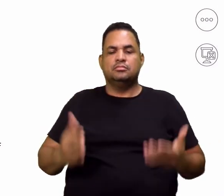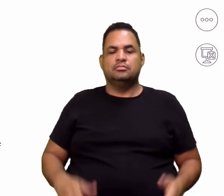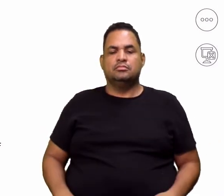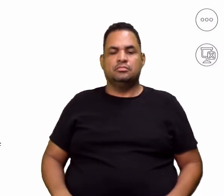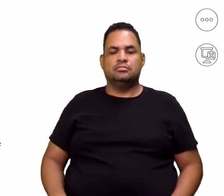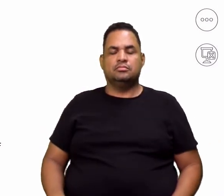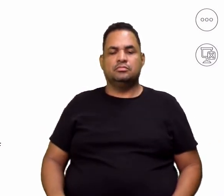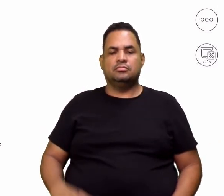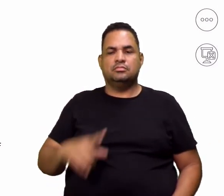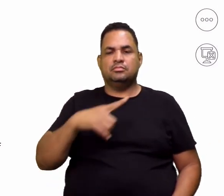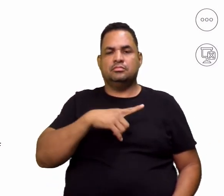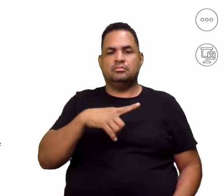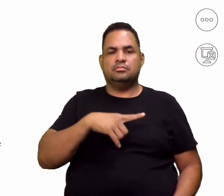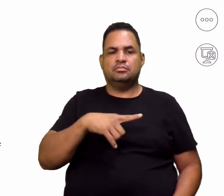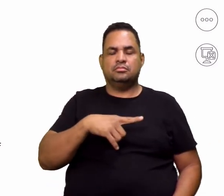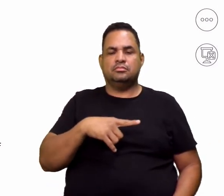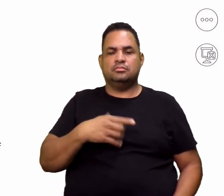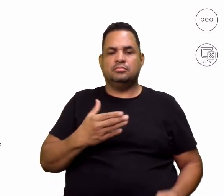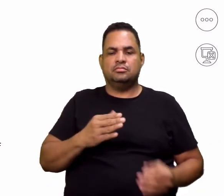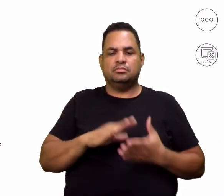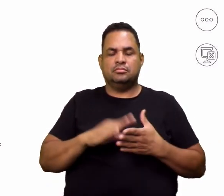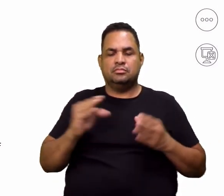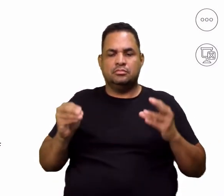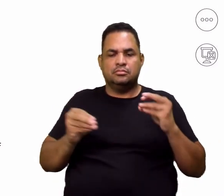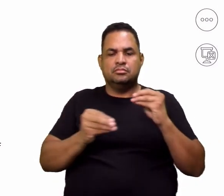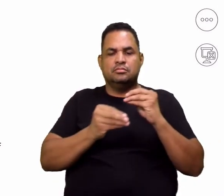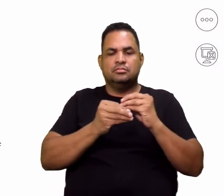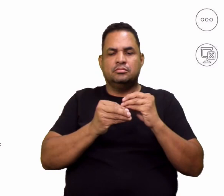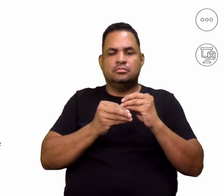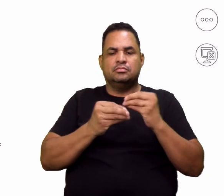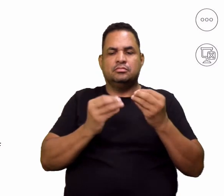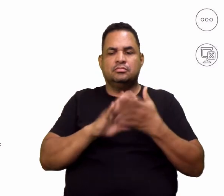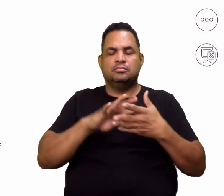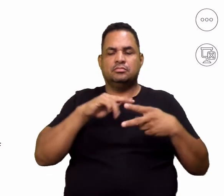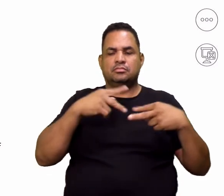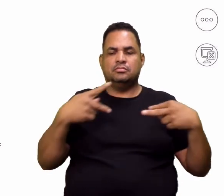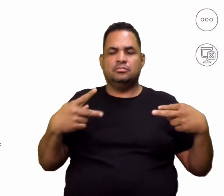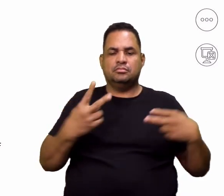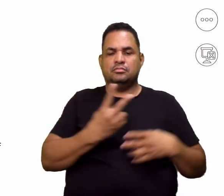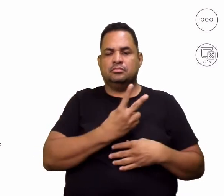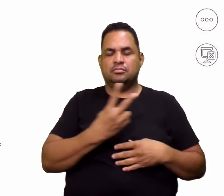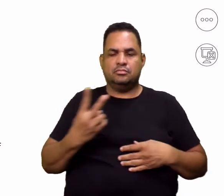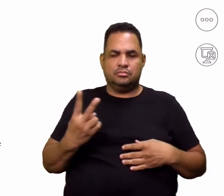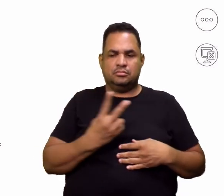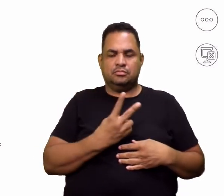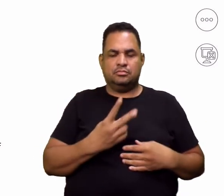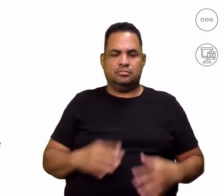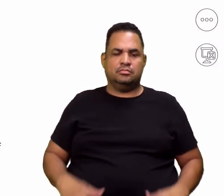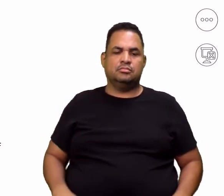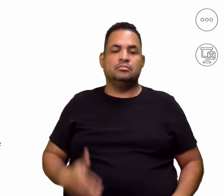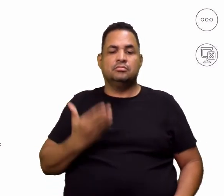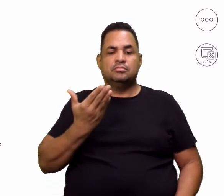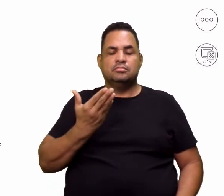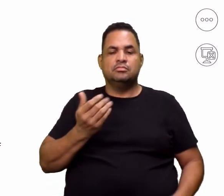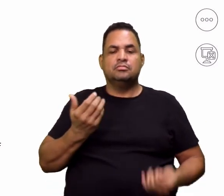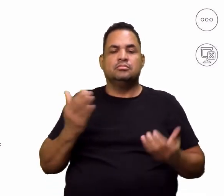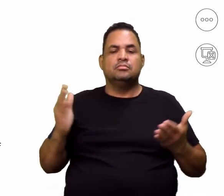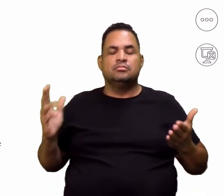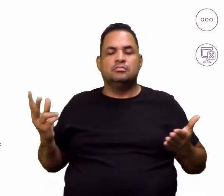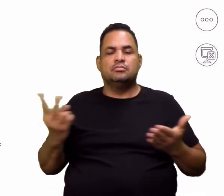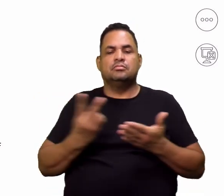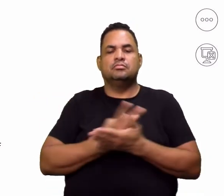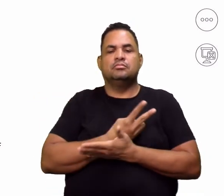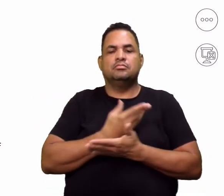2 vai ter que ser inserido uma parte do gene dessa bactéria 1. Então, isso vai provocar uma